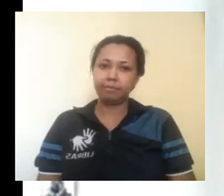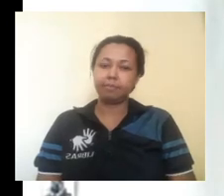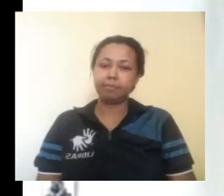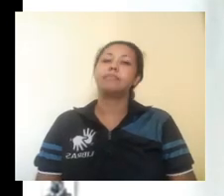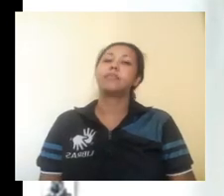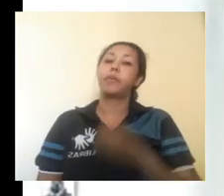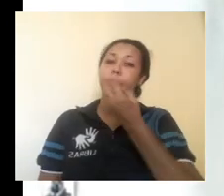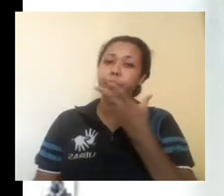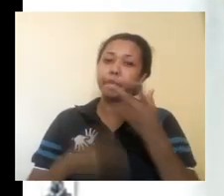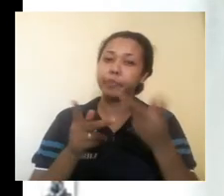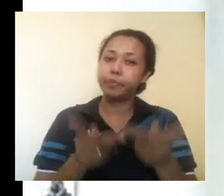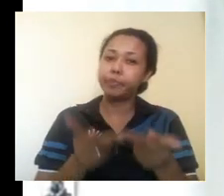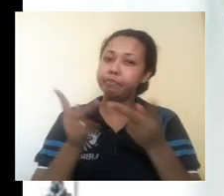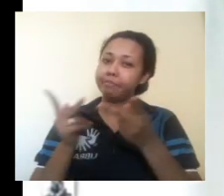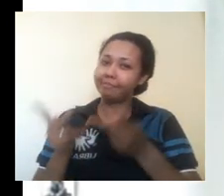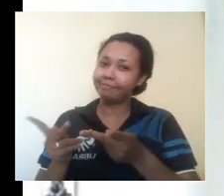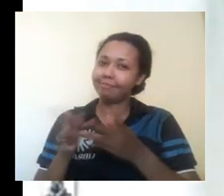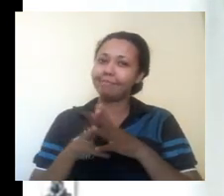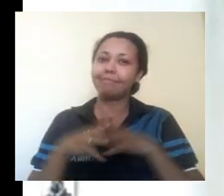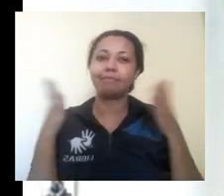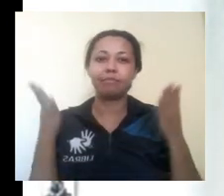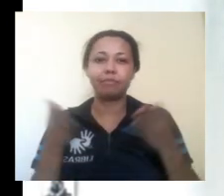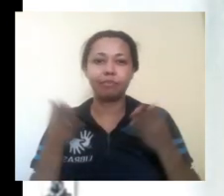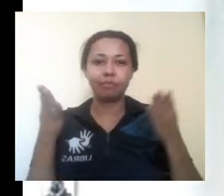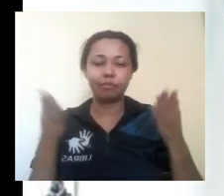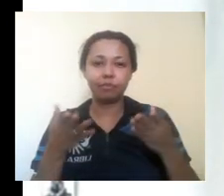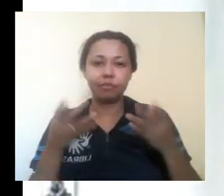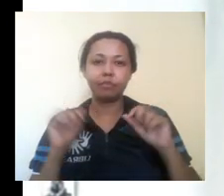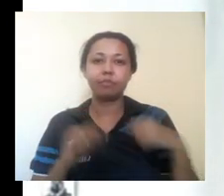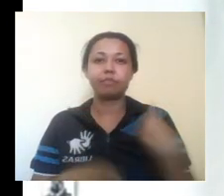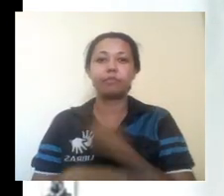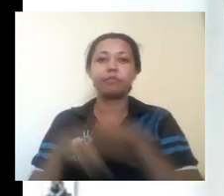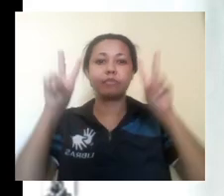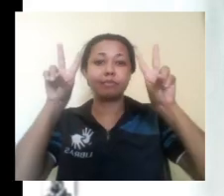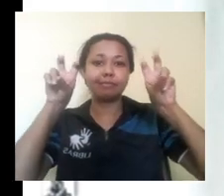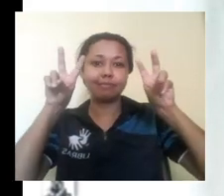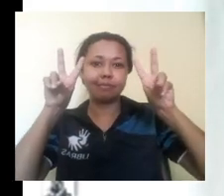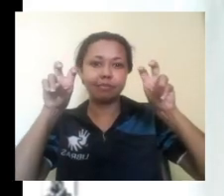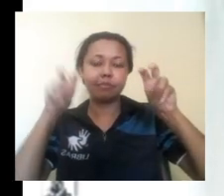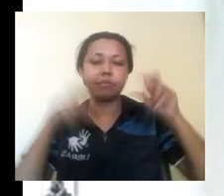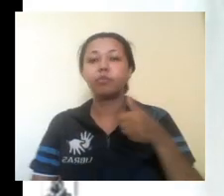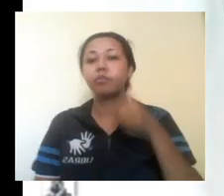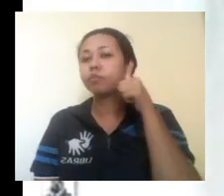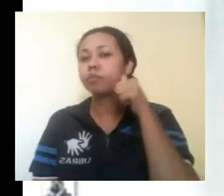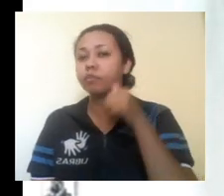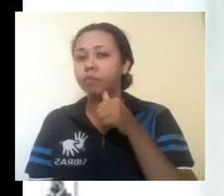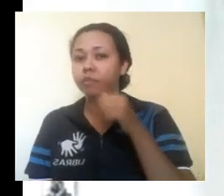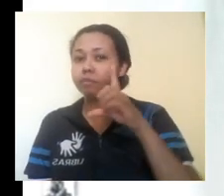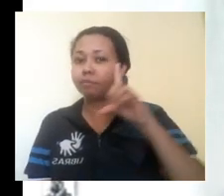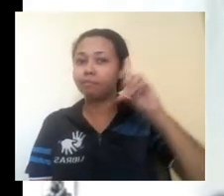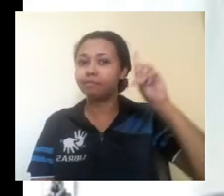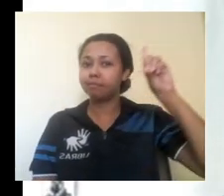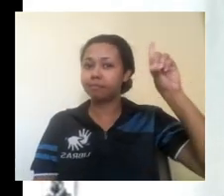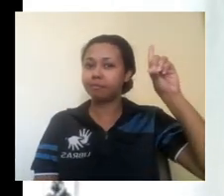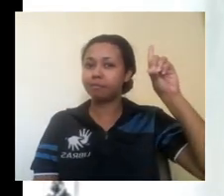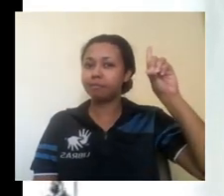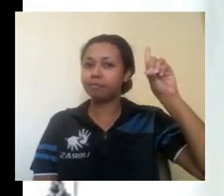filho que diz que não há inúteis na casa de Deus. Vamos ver se é isso mesmo, né? O que é que